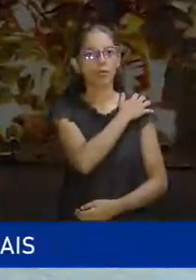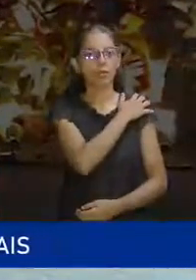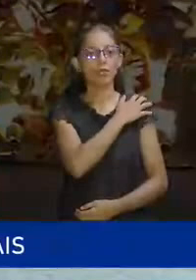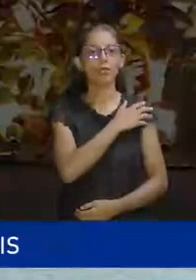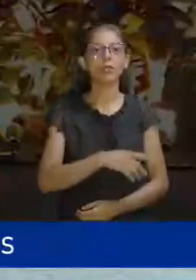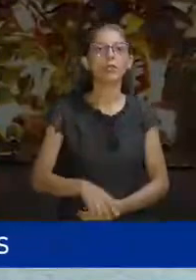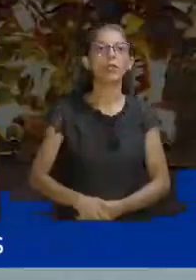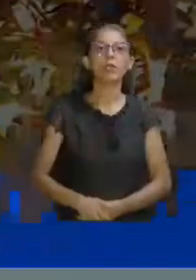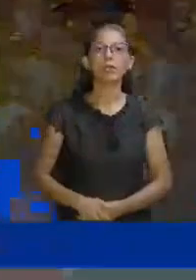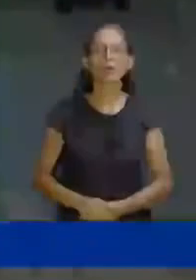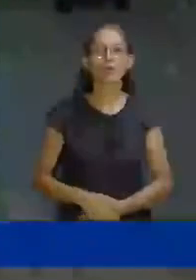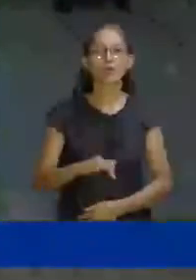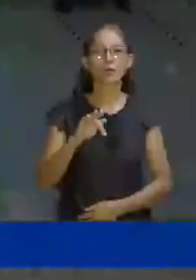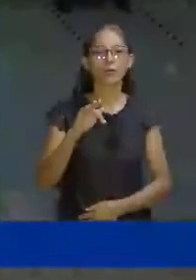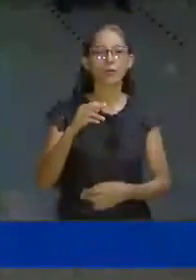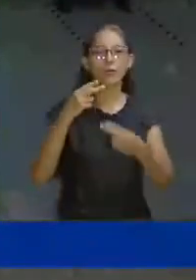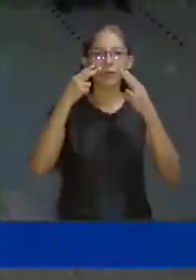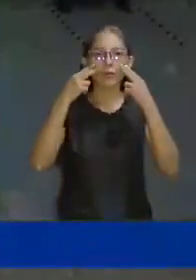Furtado.